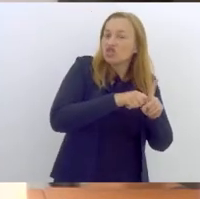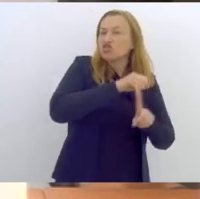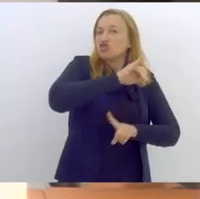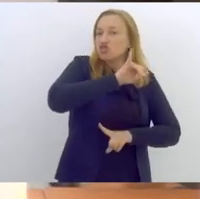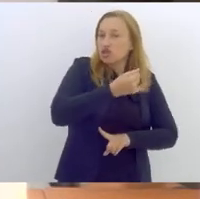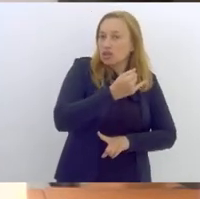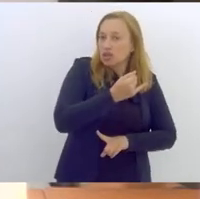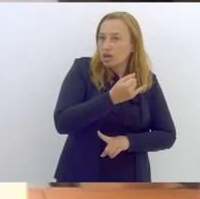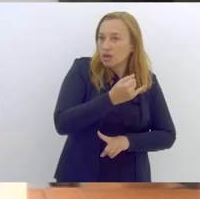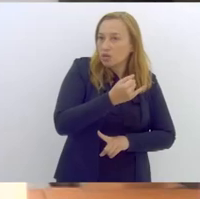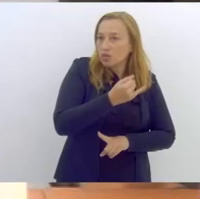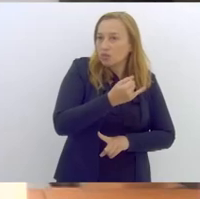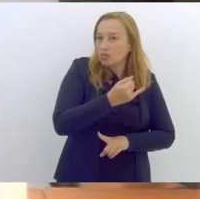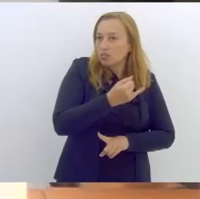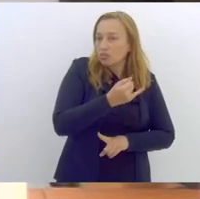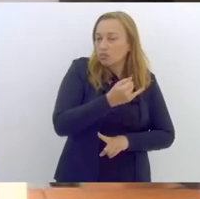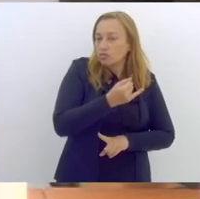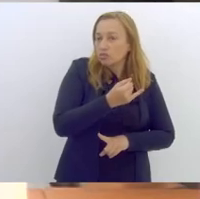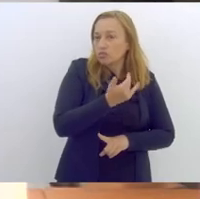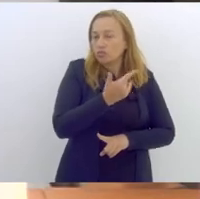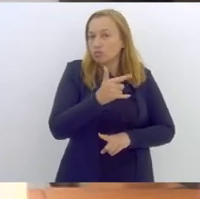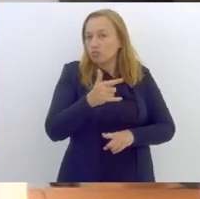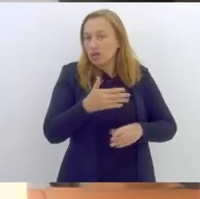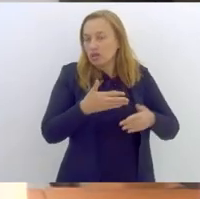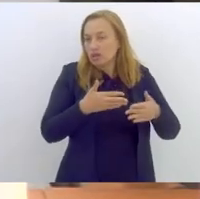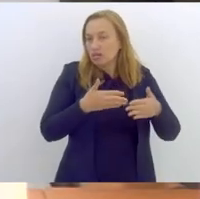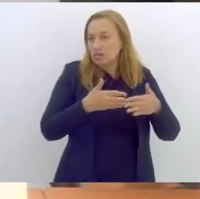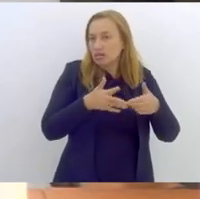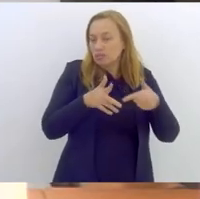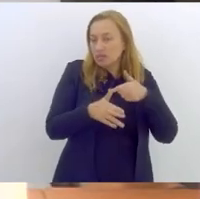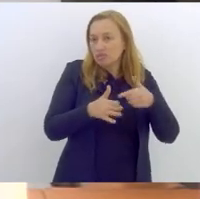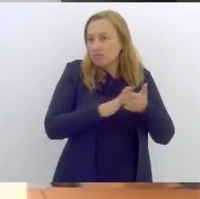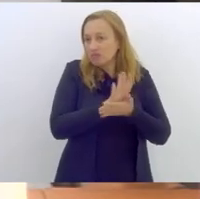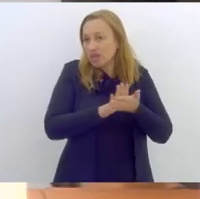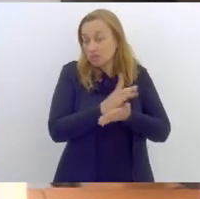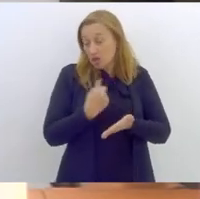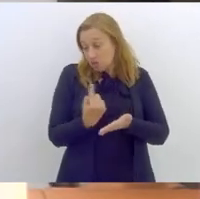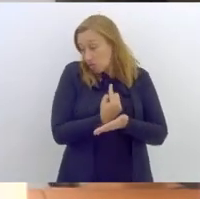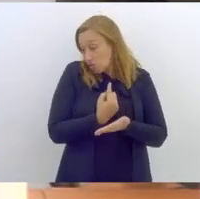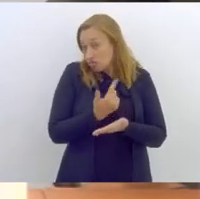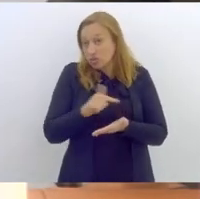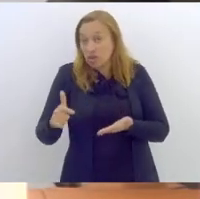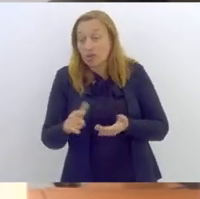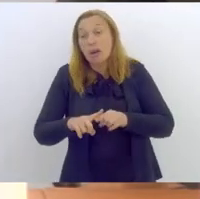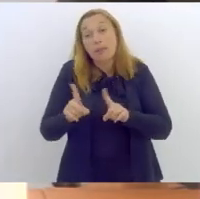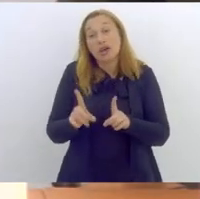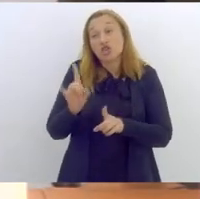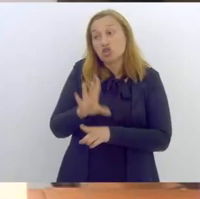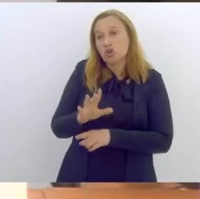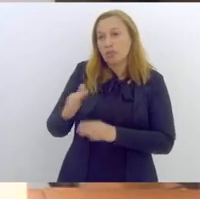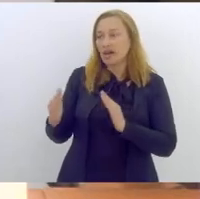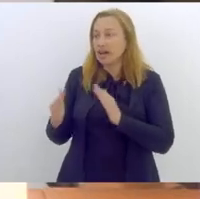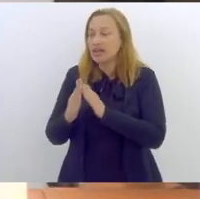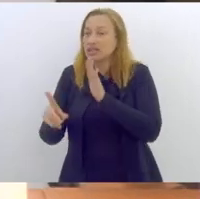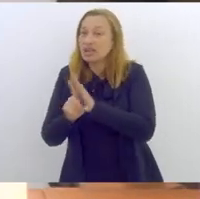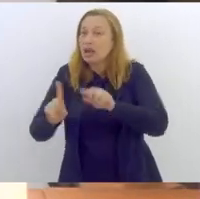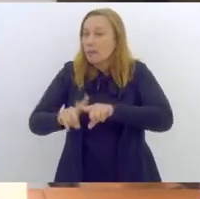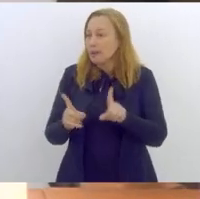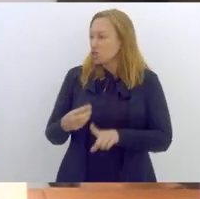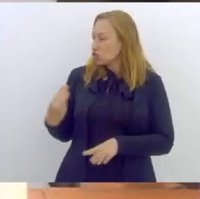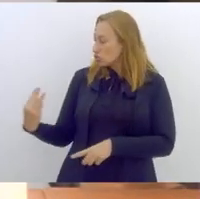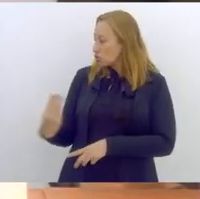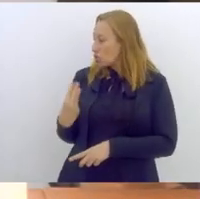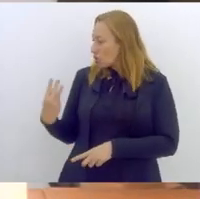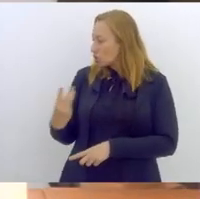janeiro porque aí né não tem recesso para a gente também não tem recesso quer dizer tem recesso porque Legislativo mas nenhum dos três